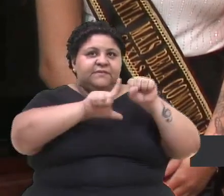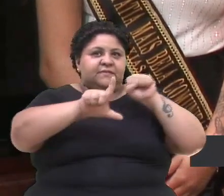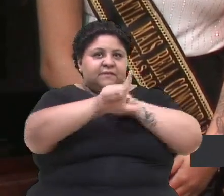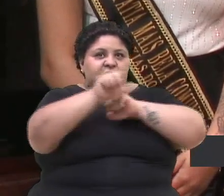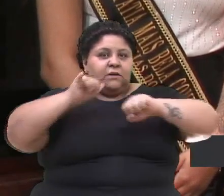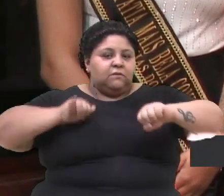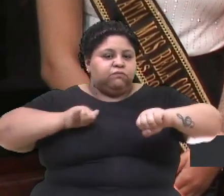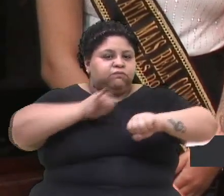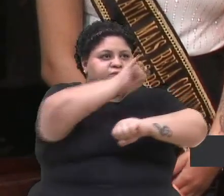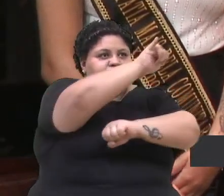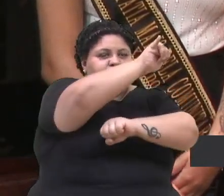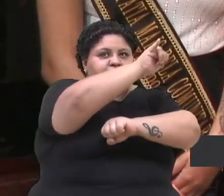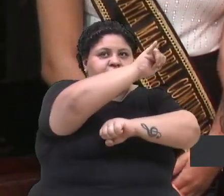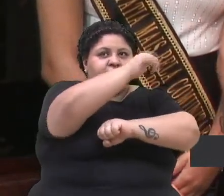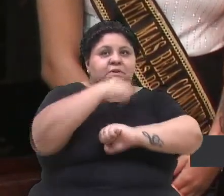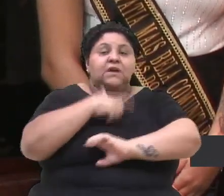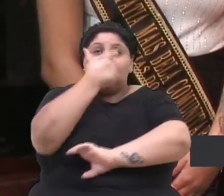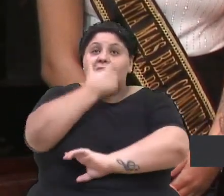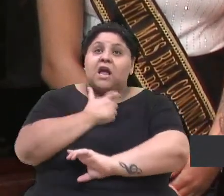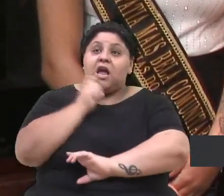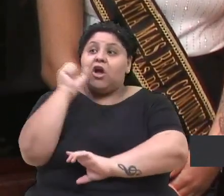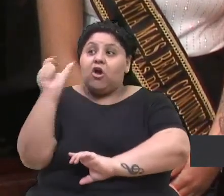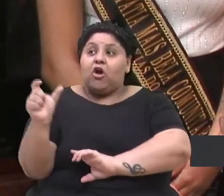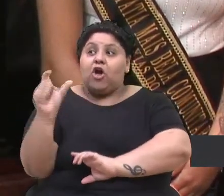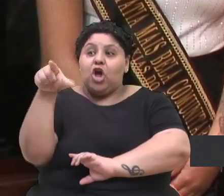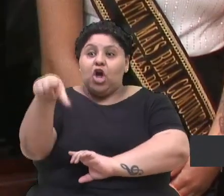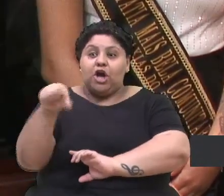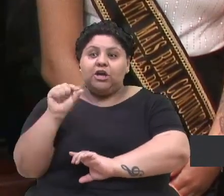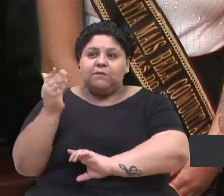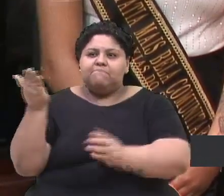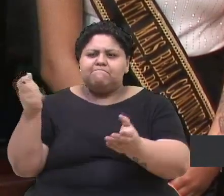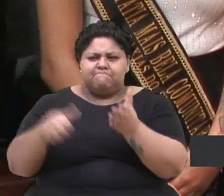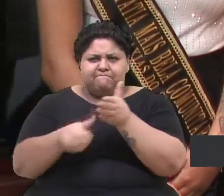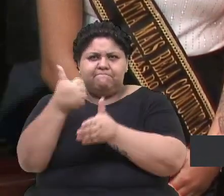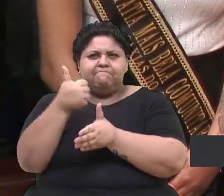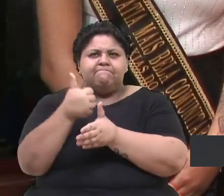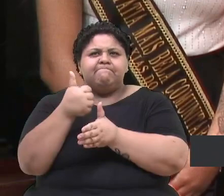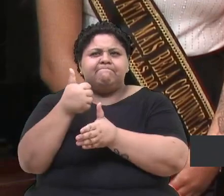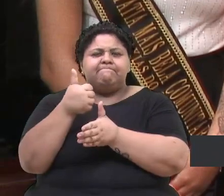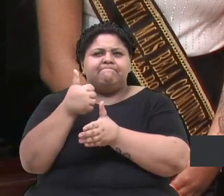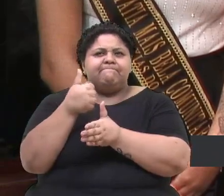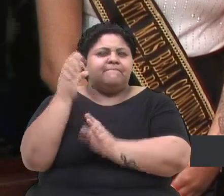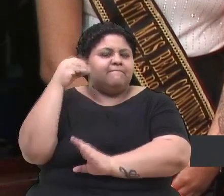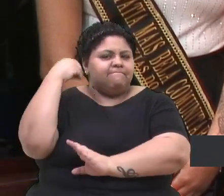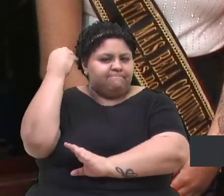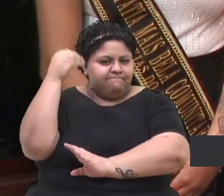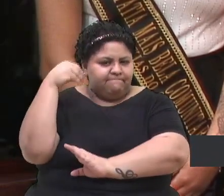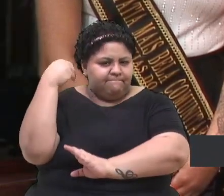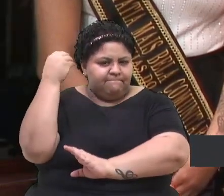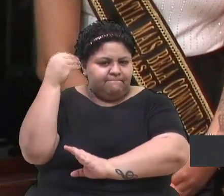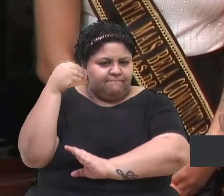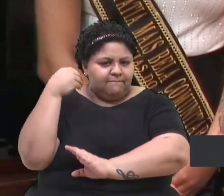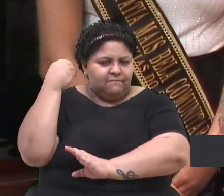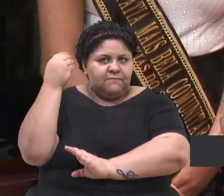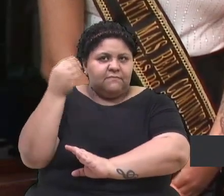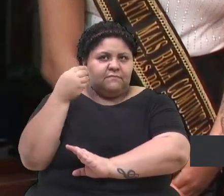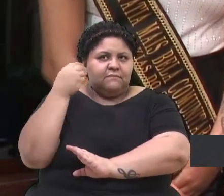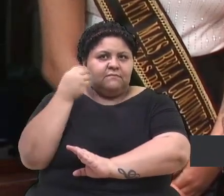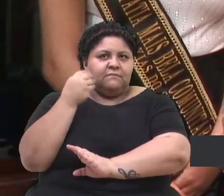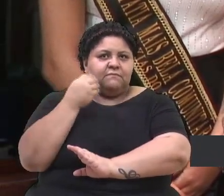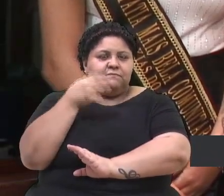aeroporto. Eu acho que a palavra que define a gente é essa experiência, que foi